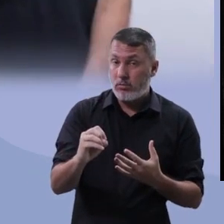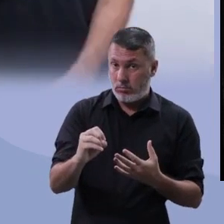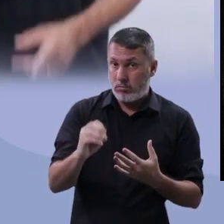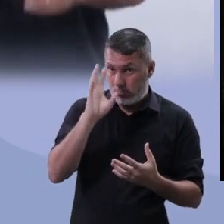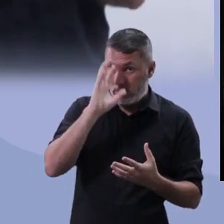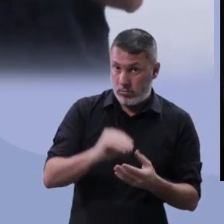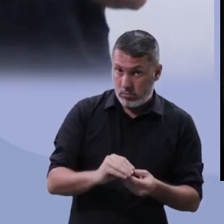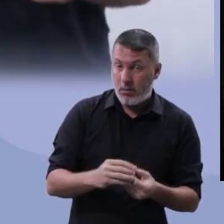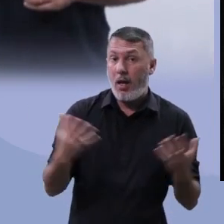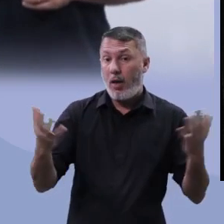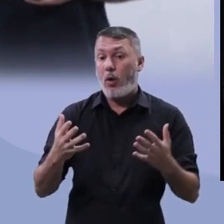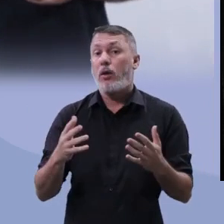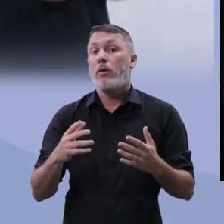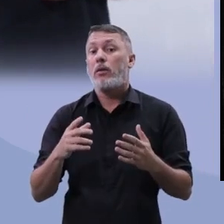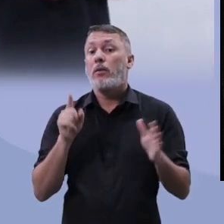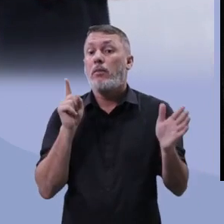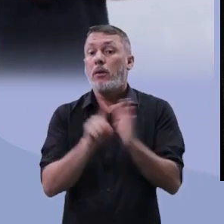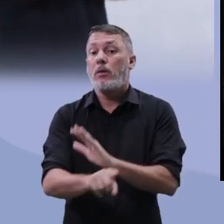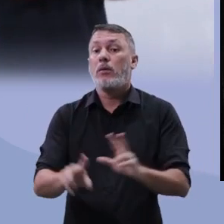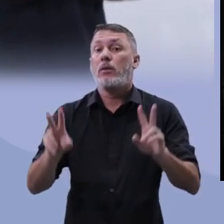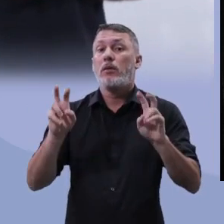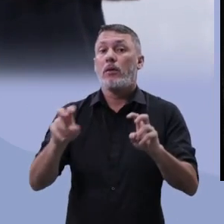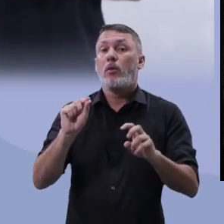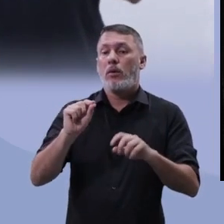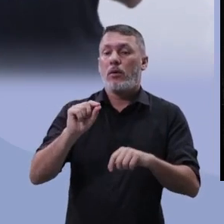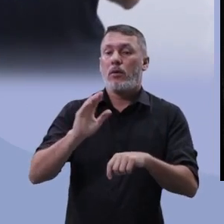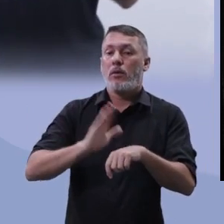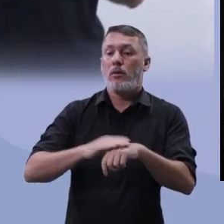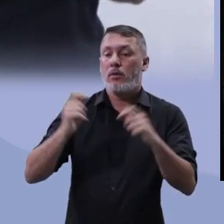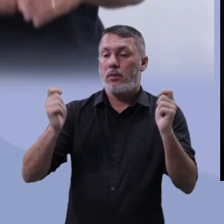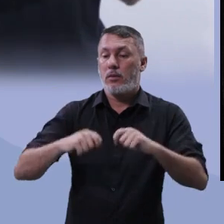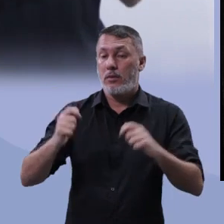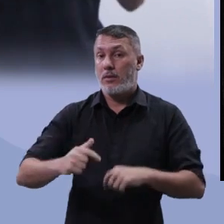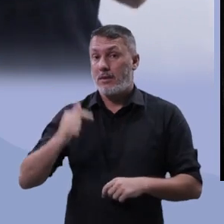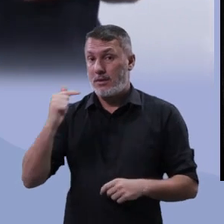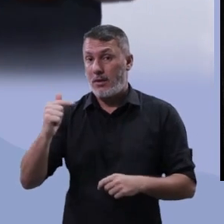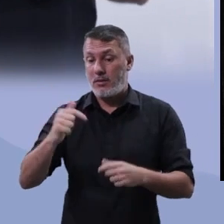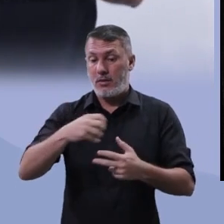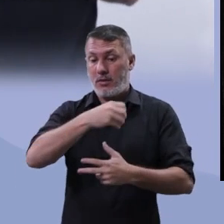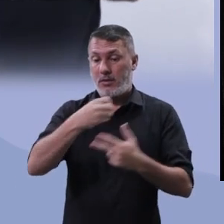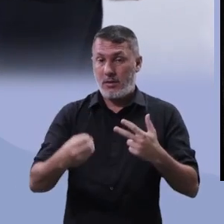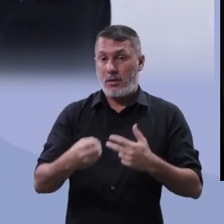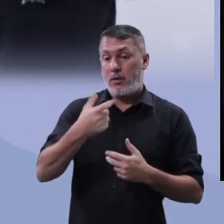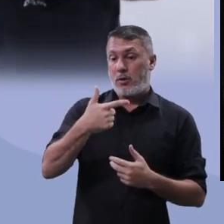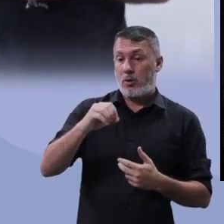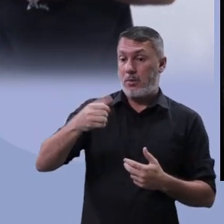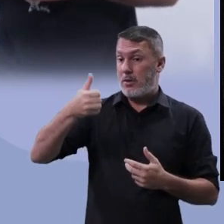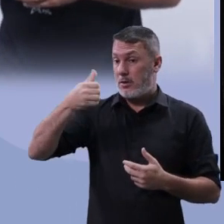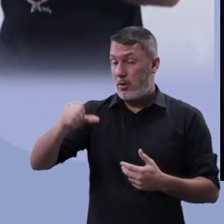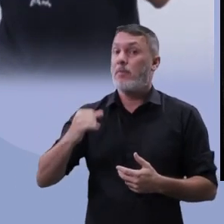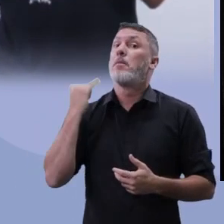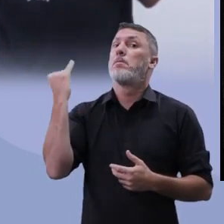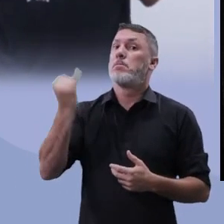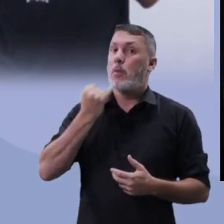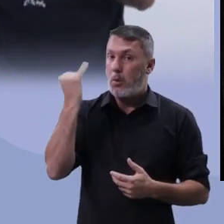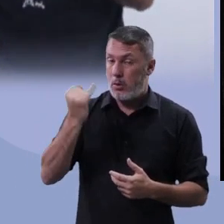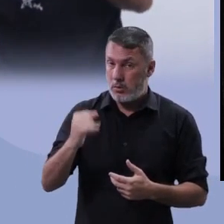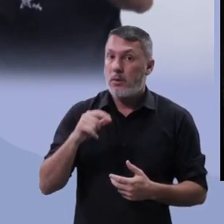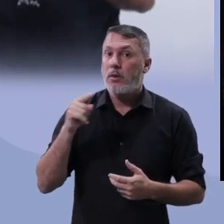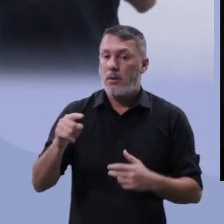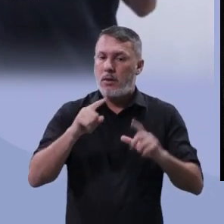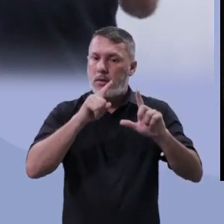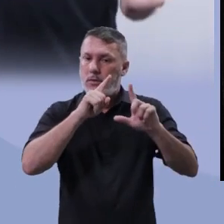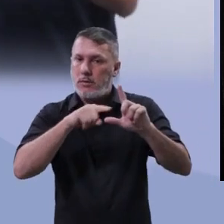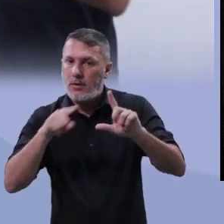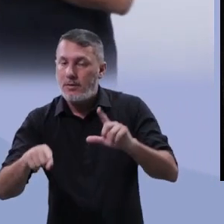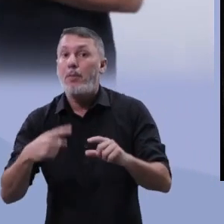meu hacker, vamos aqui na competência 7, estatística e probabilidade. Essa questão caiu no Enem de 2019, muito